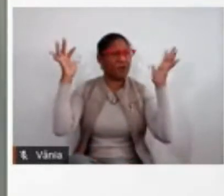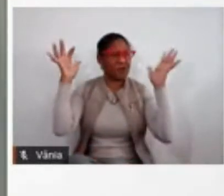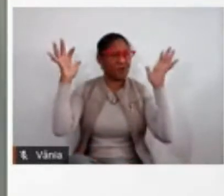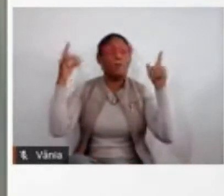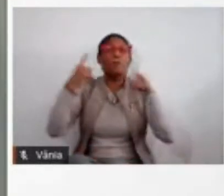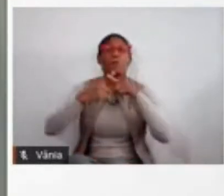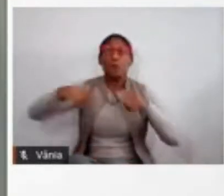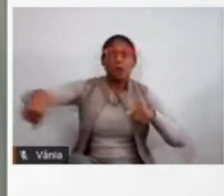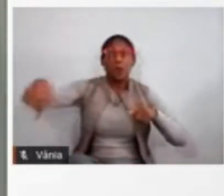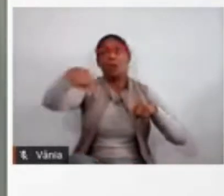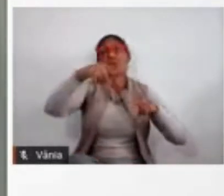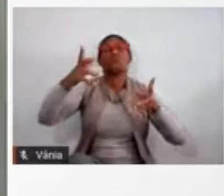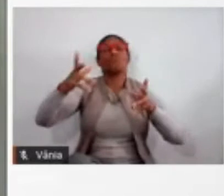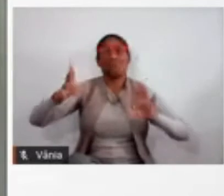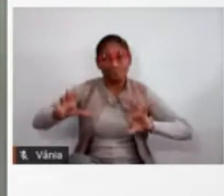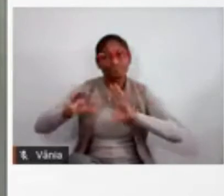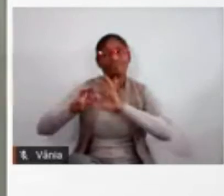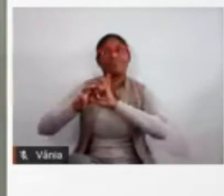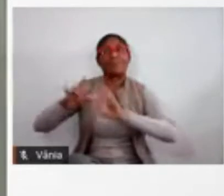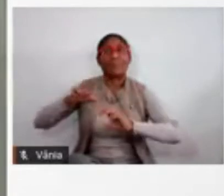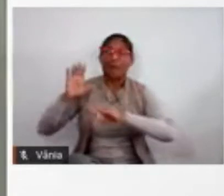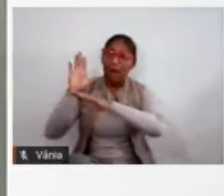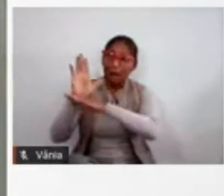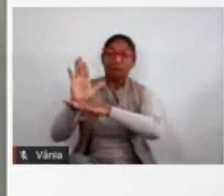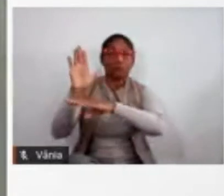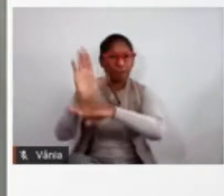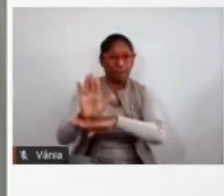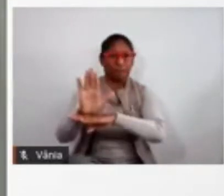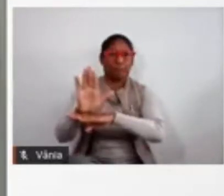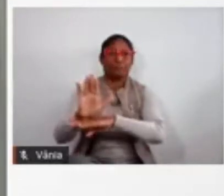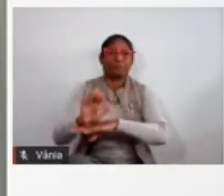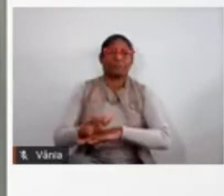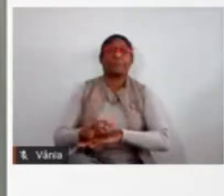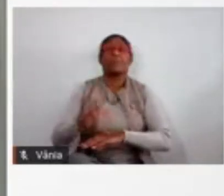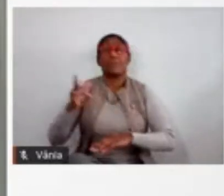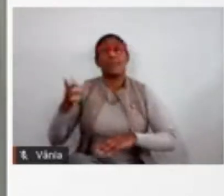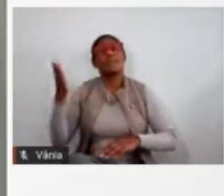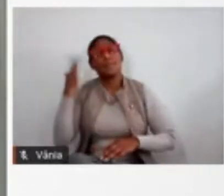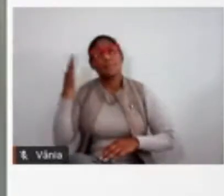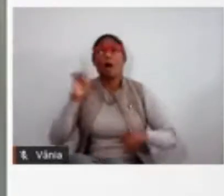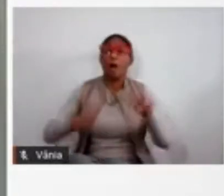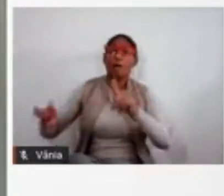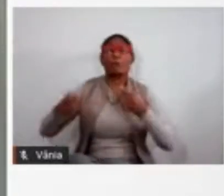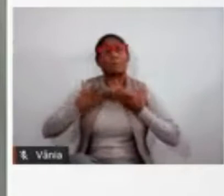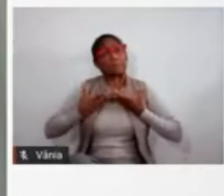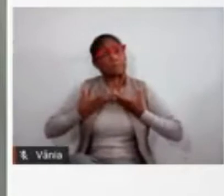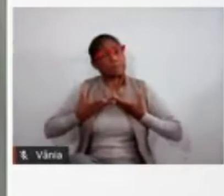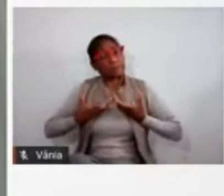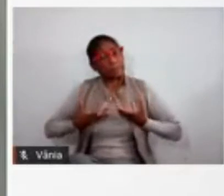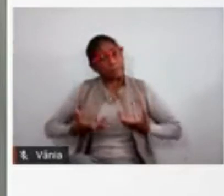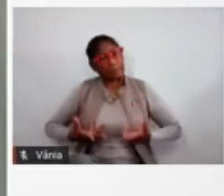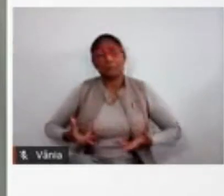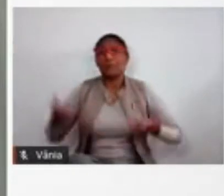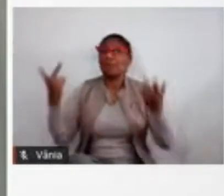engajamento da população, que até aqui tem ajudado. Embora a gente saiba, muitos estejam cansados, é natural, é normal,